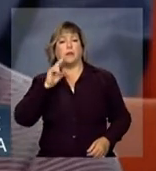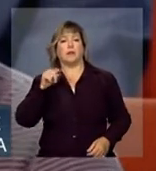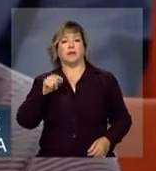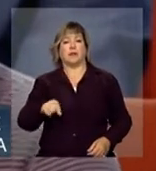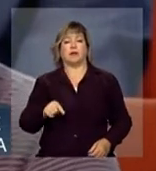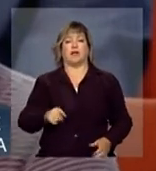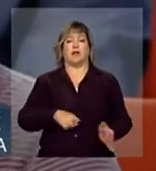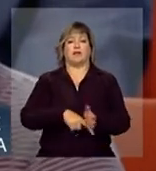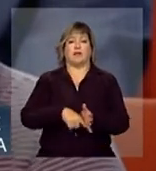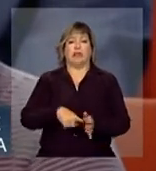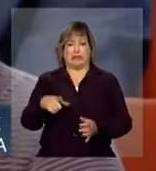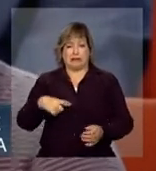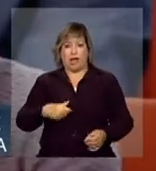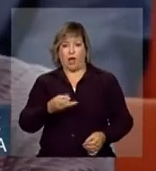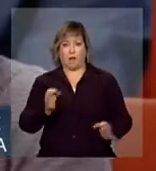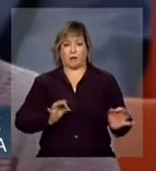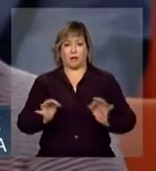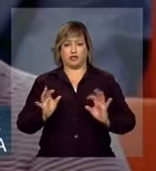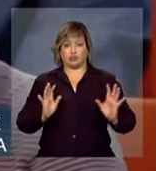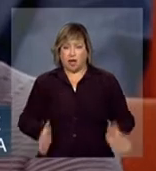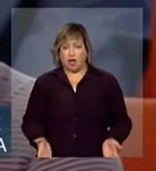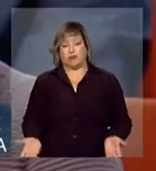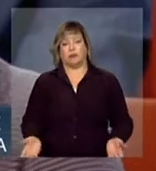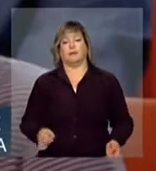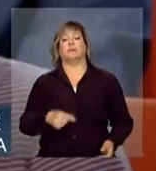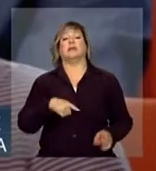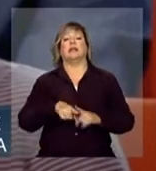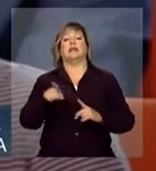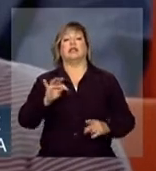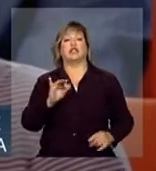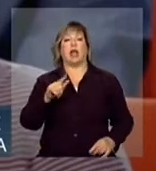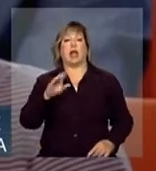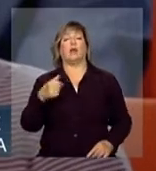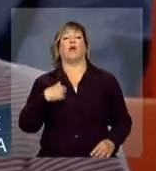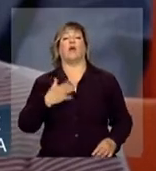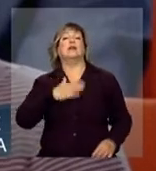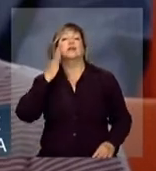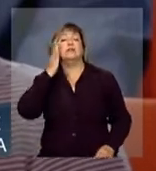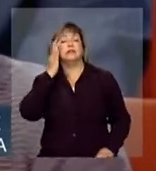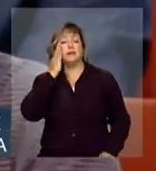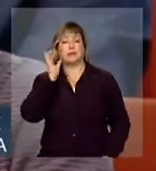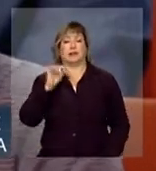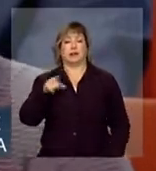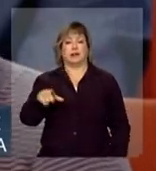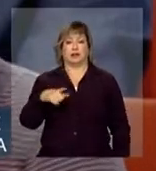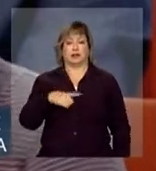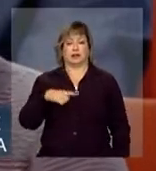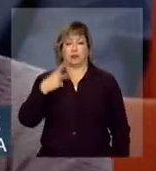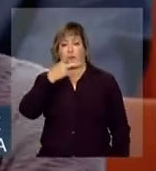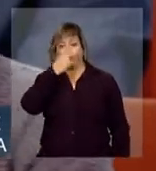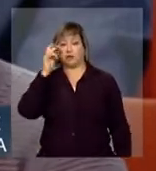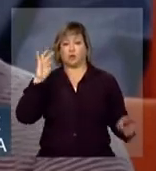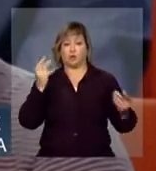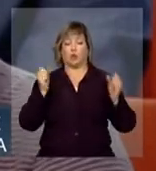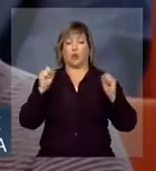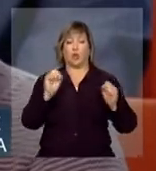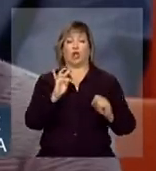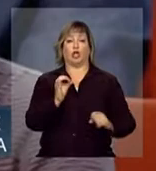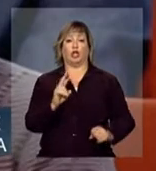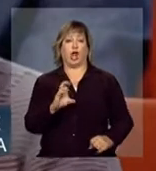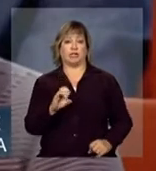avaliação, se tem algum planejamento já. E para o Thiago, eu gostaria de saber se os torcedores, né, que você mesmo falou,